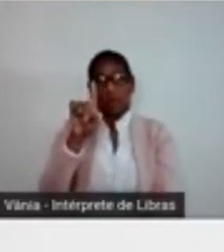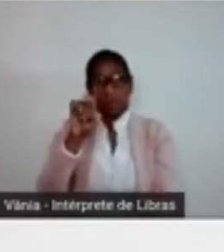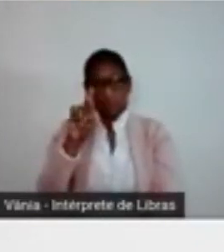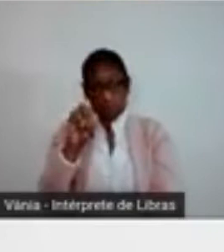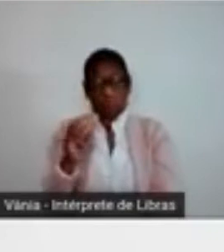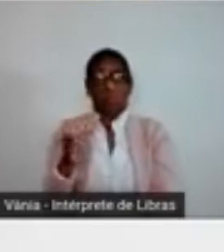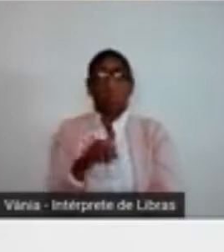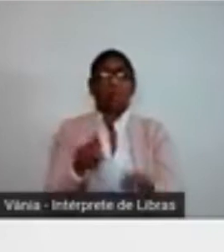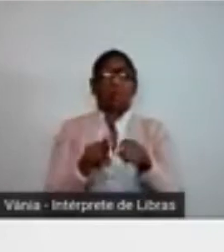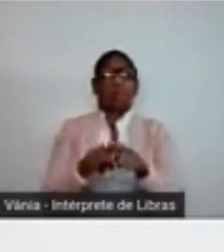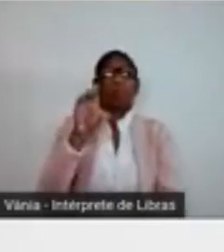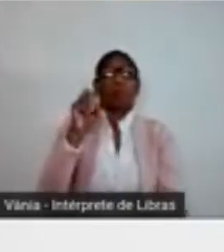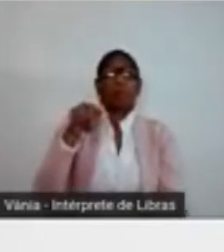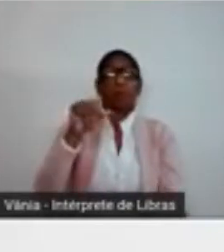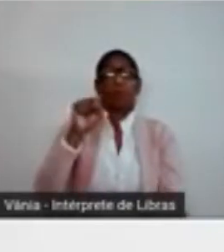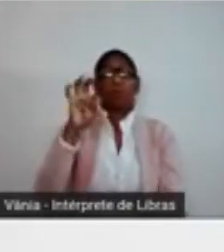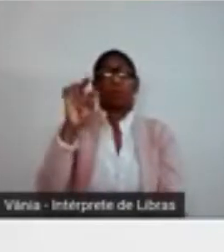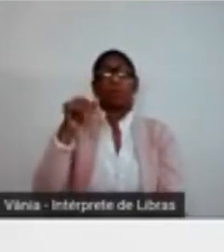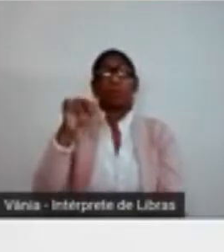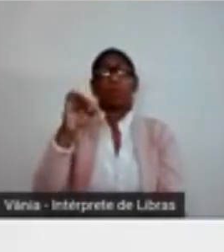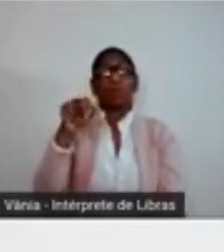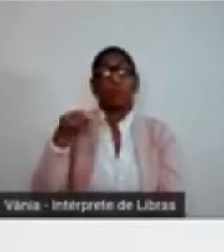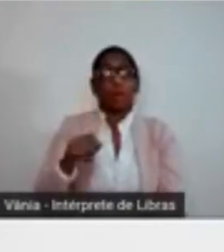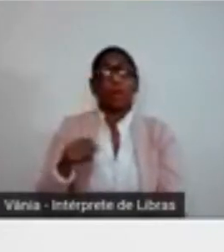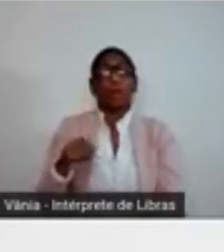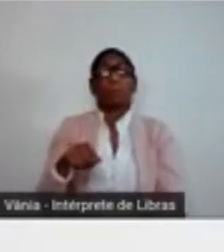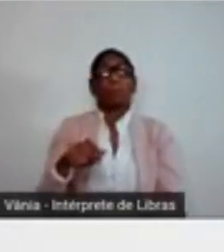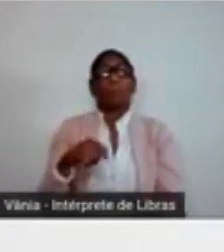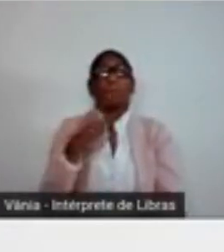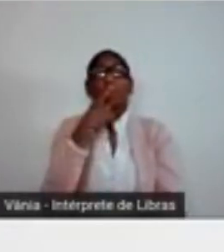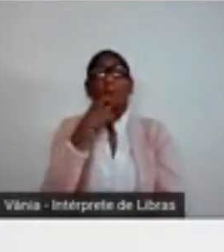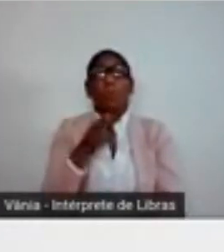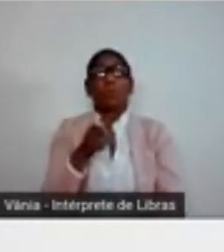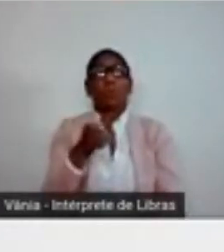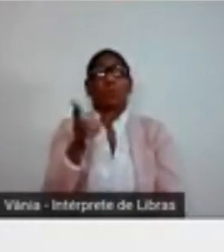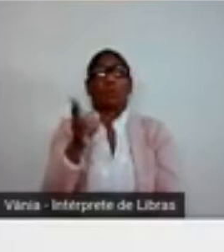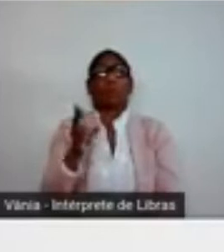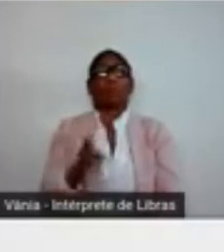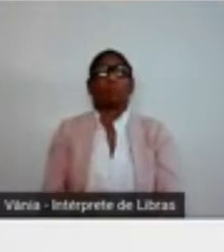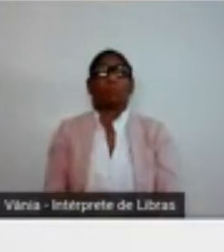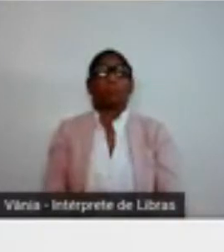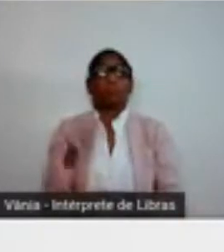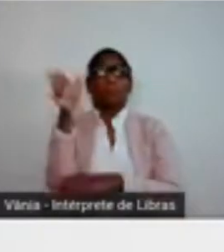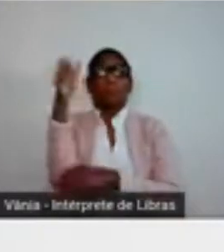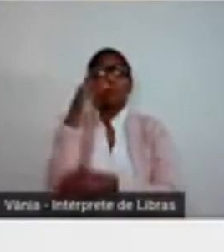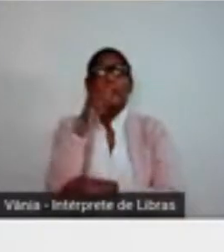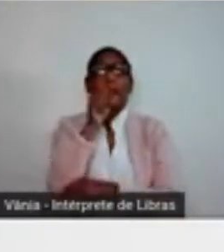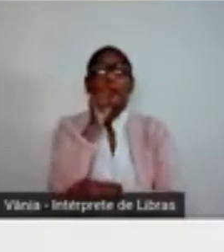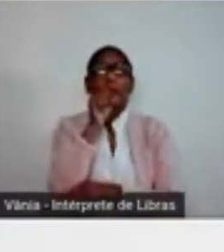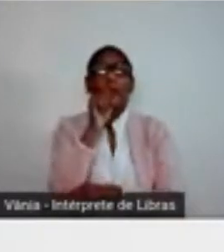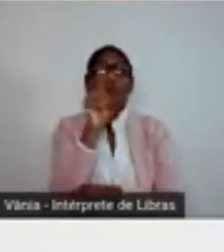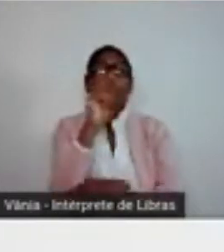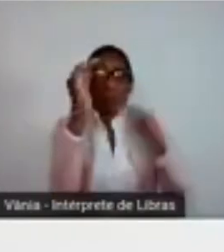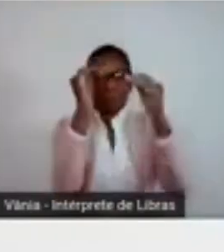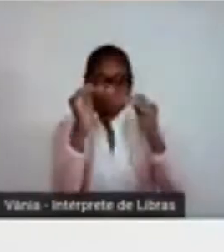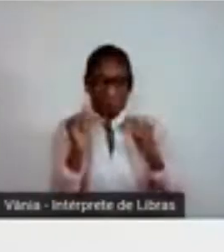alguns dados foram agregados e vermelho e podem cumprir protocolo de bandeira laranja por serem